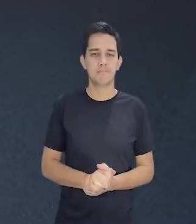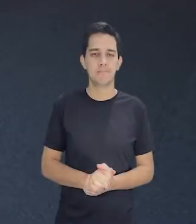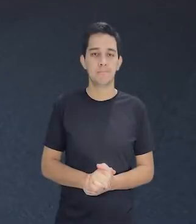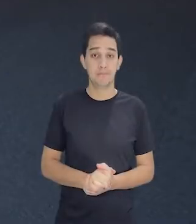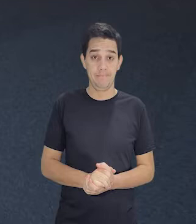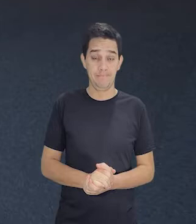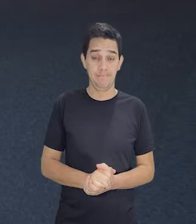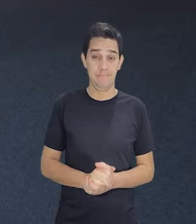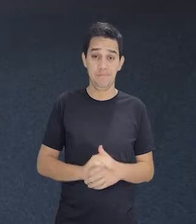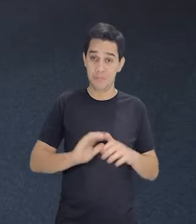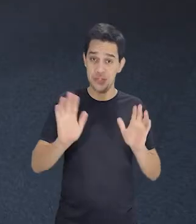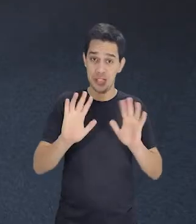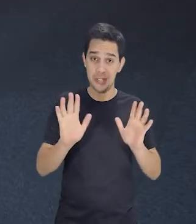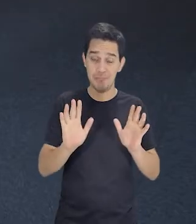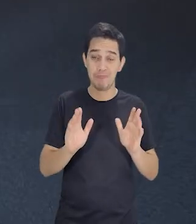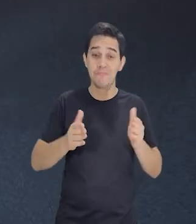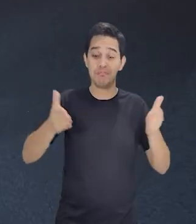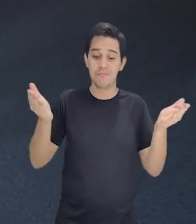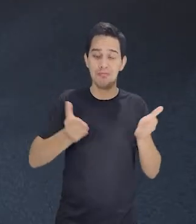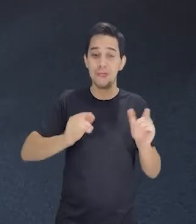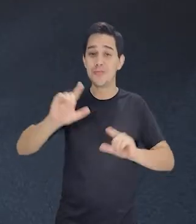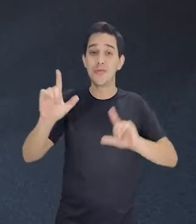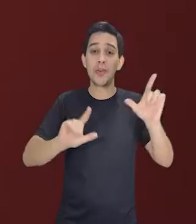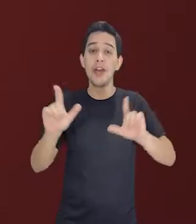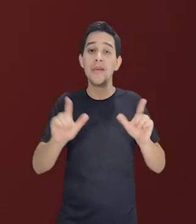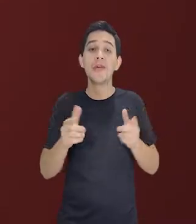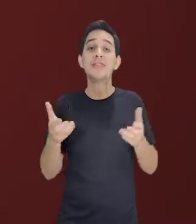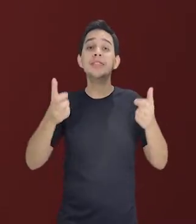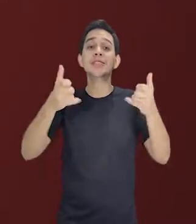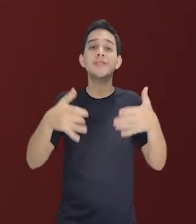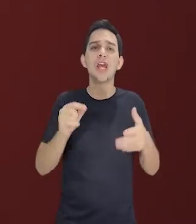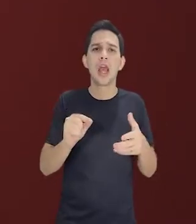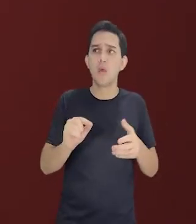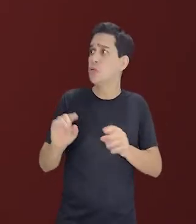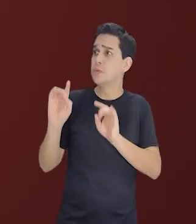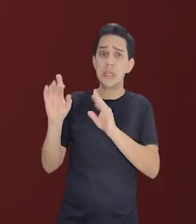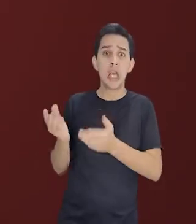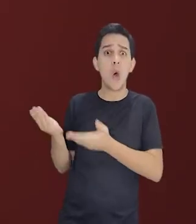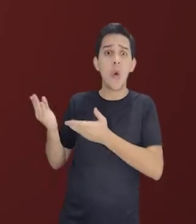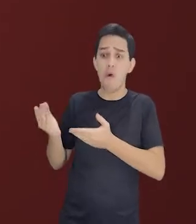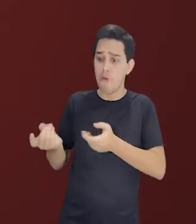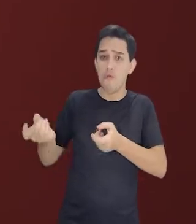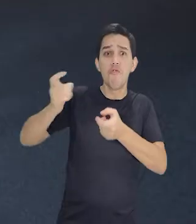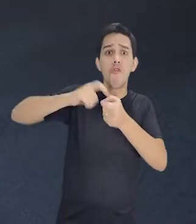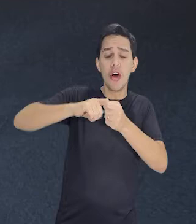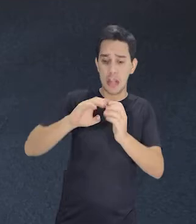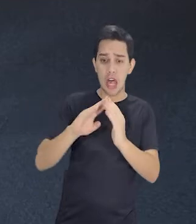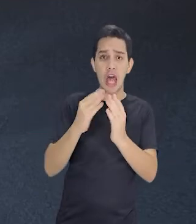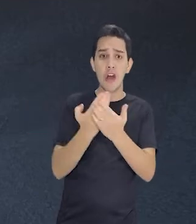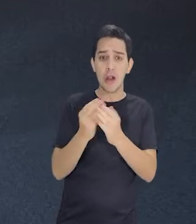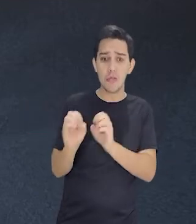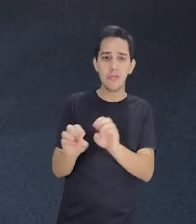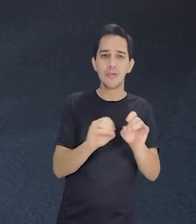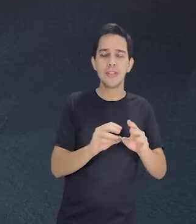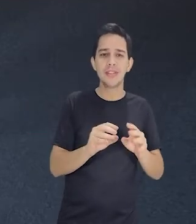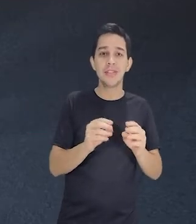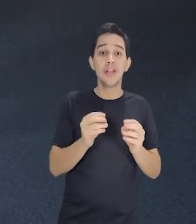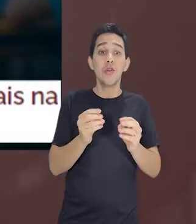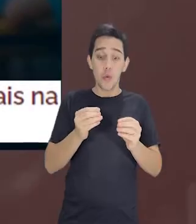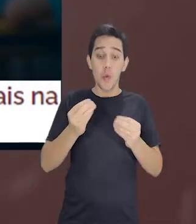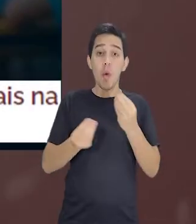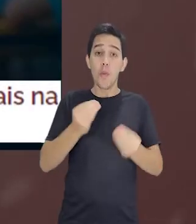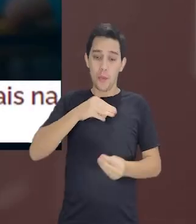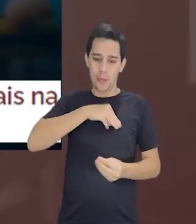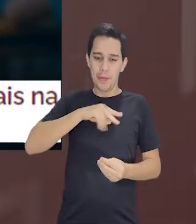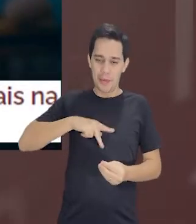Olá, no programa de hoje você vai conferir a estreia do quadro especial Volta às Aulas. Nele você vai saber como o MPRJ tem atuado para